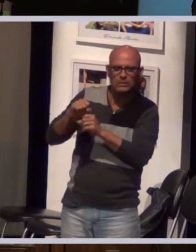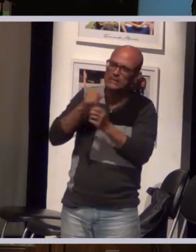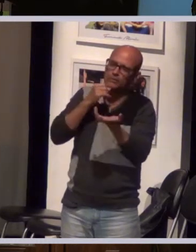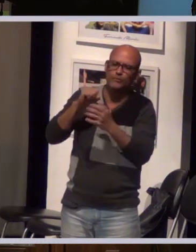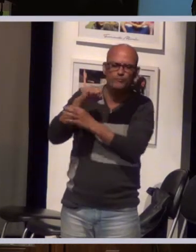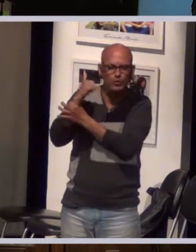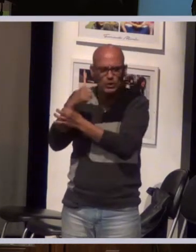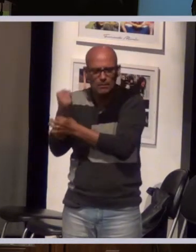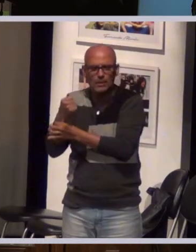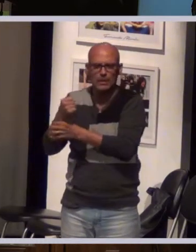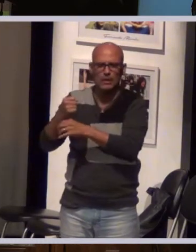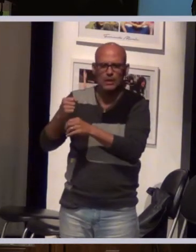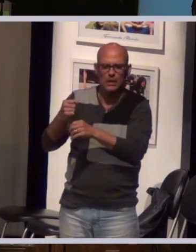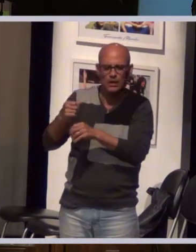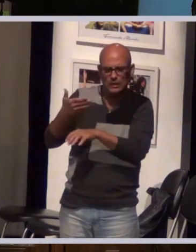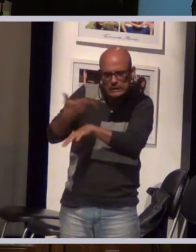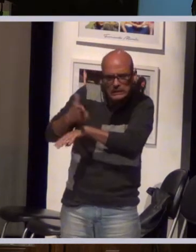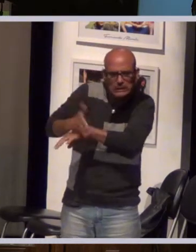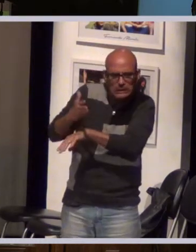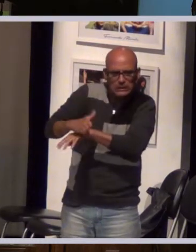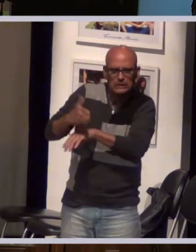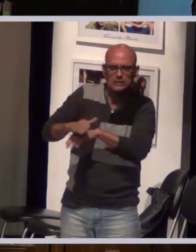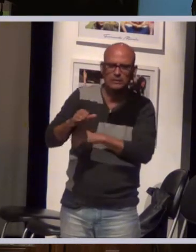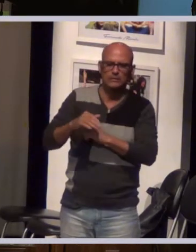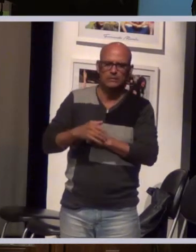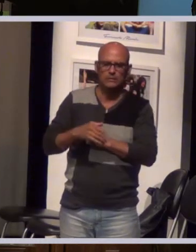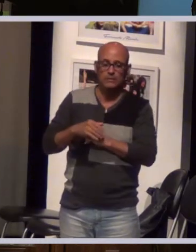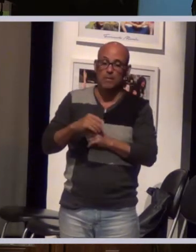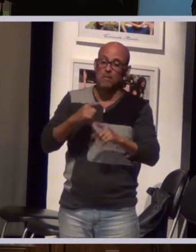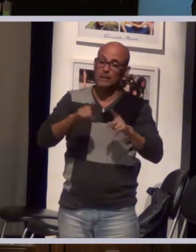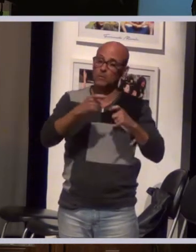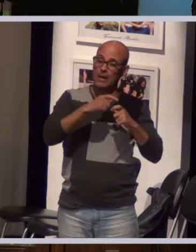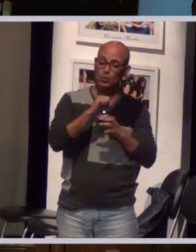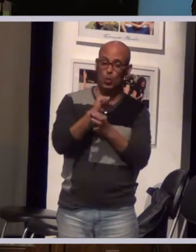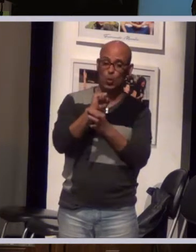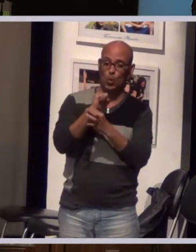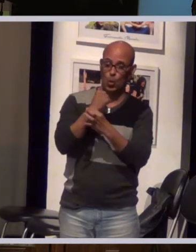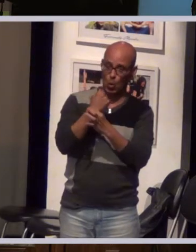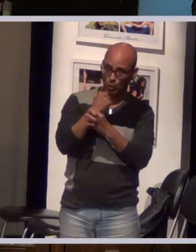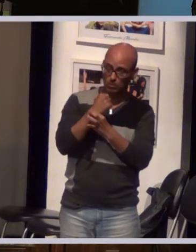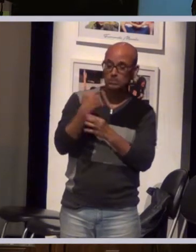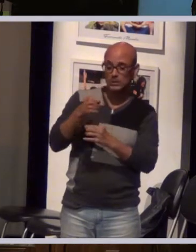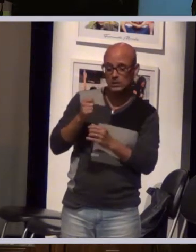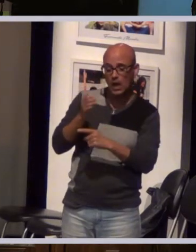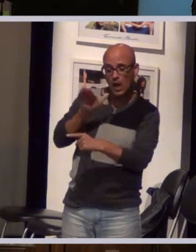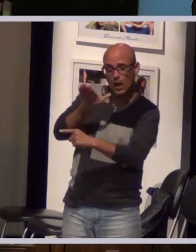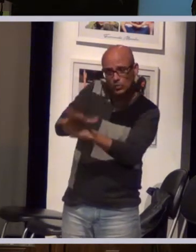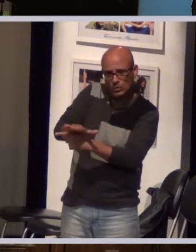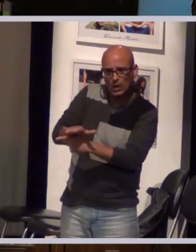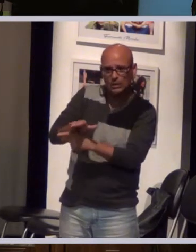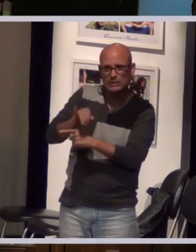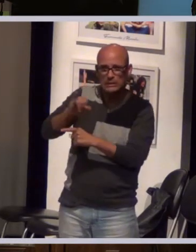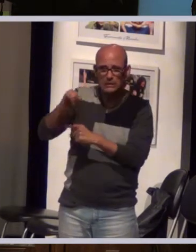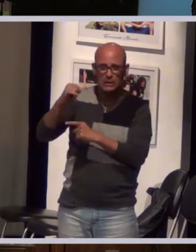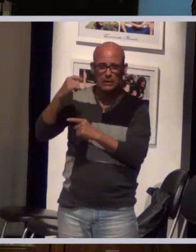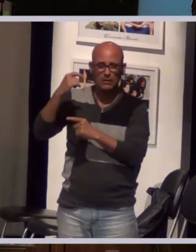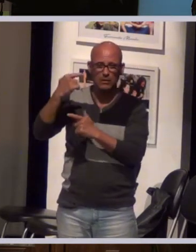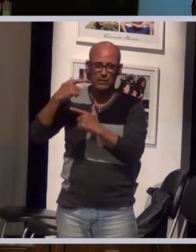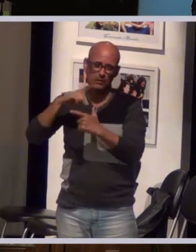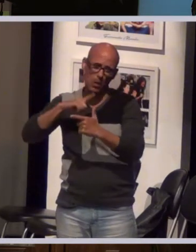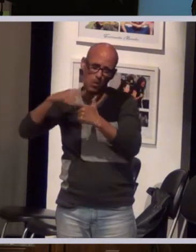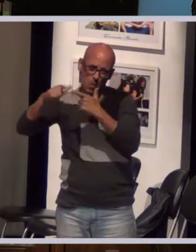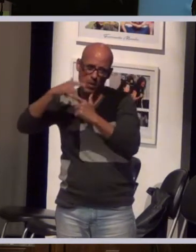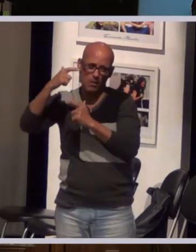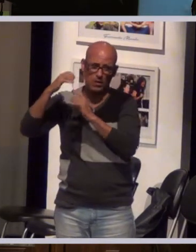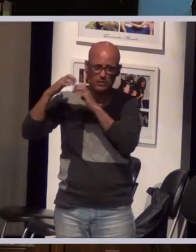fisioterapia e terapia ocupacional, sendo que o ortopedista deverá entrar em cena quando a função estiver comprometida